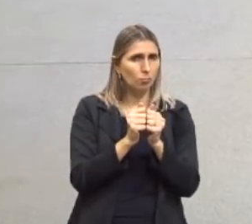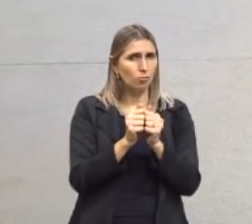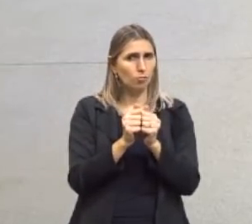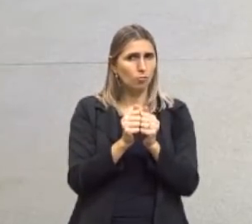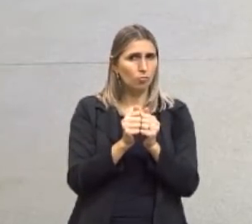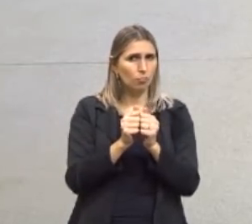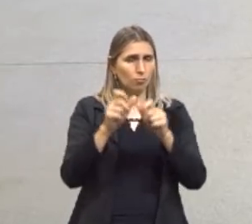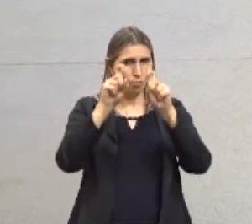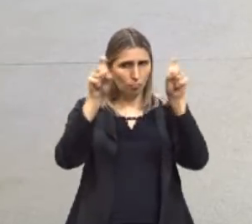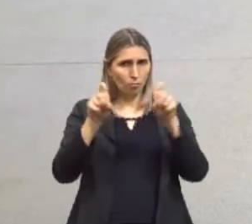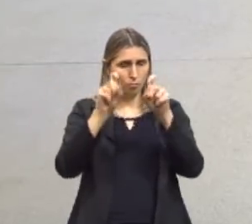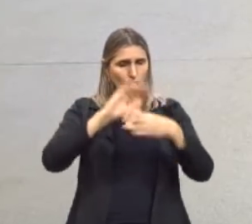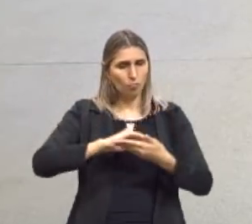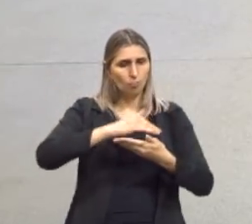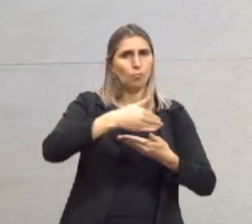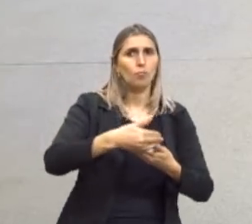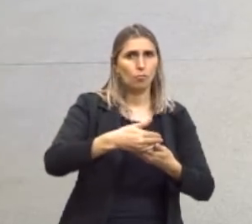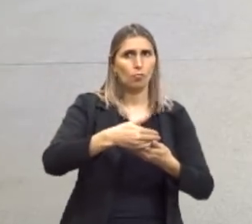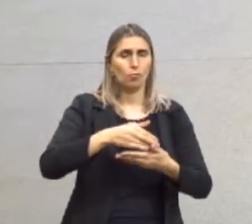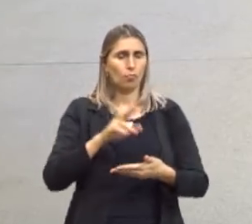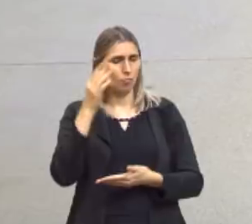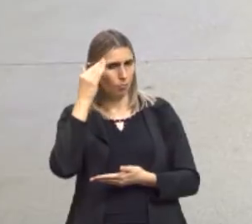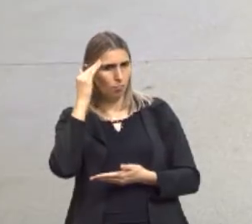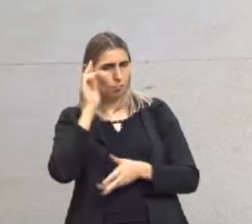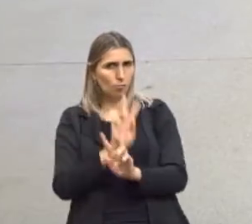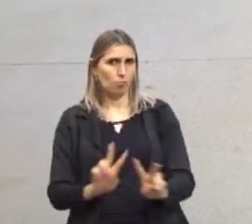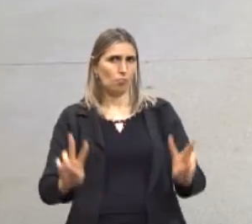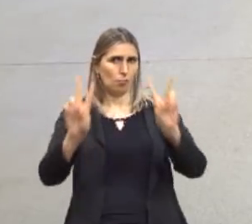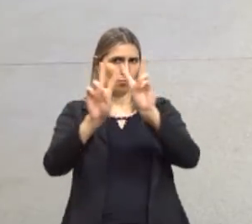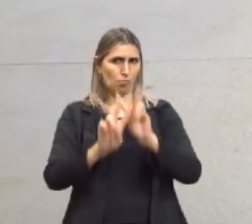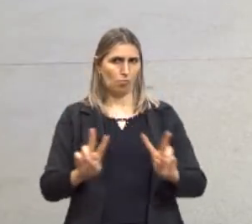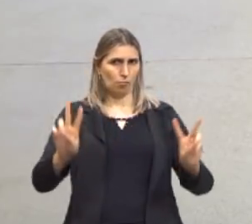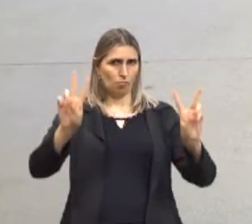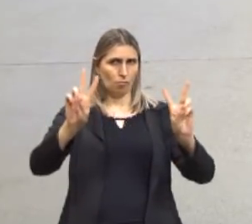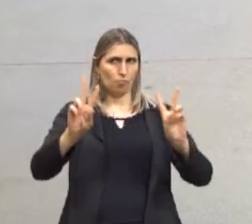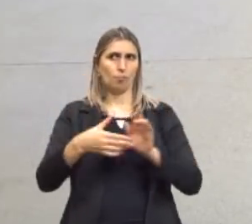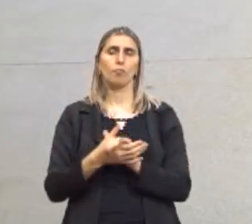computador para a gente fazer a simulação virtual.